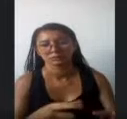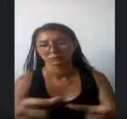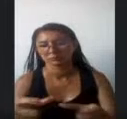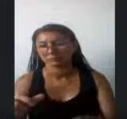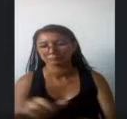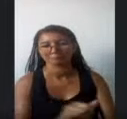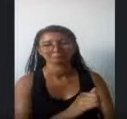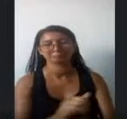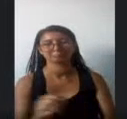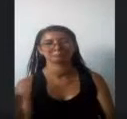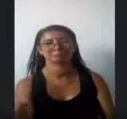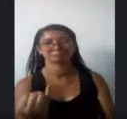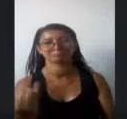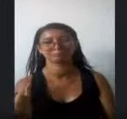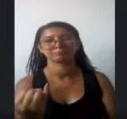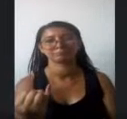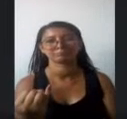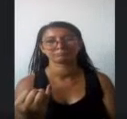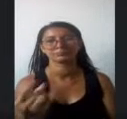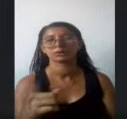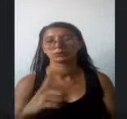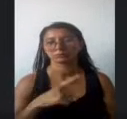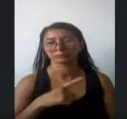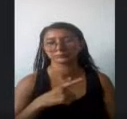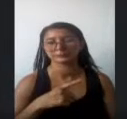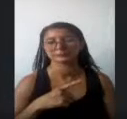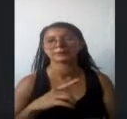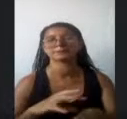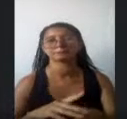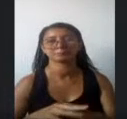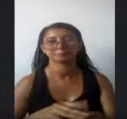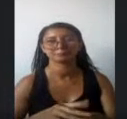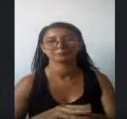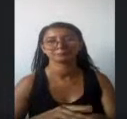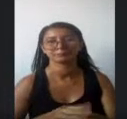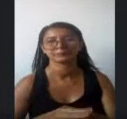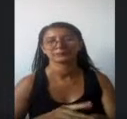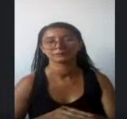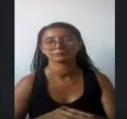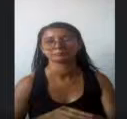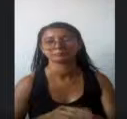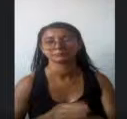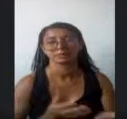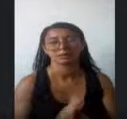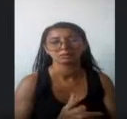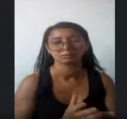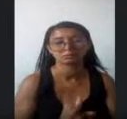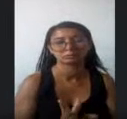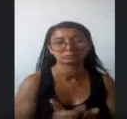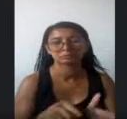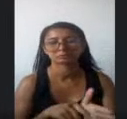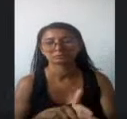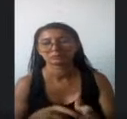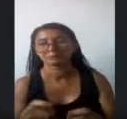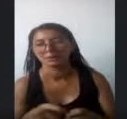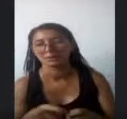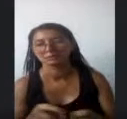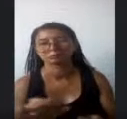estratégicos, onde está a epidemia. Muitas vezes, alguns não foram fazer os exames, tudinho, mas, ou